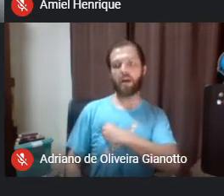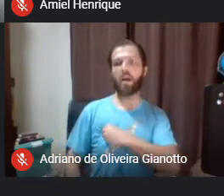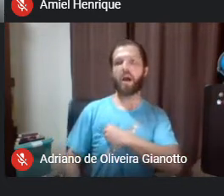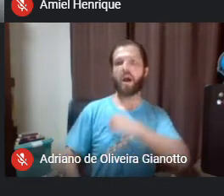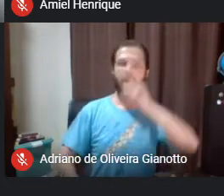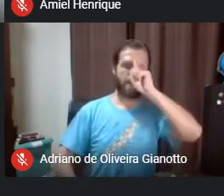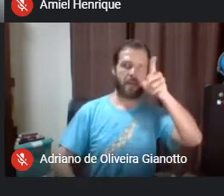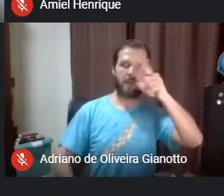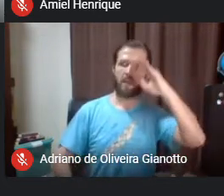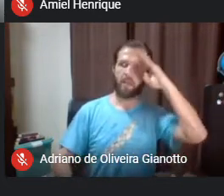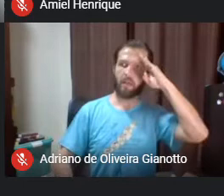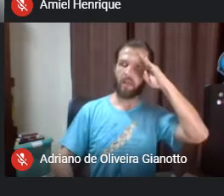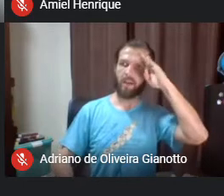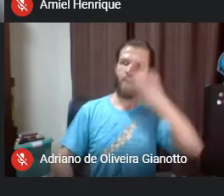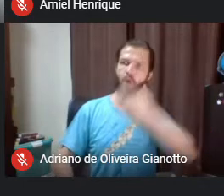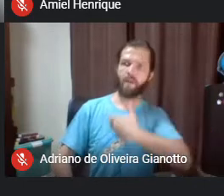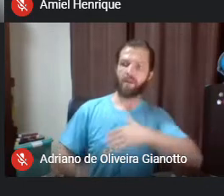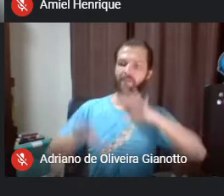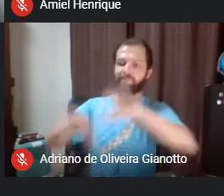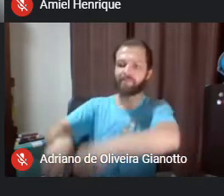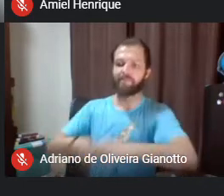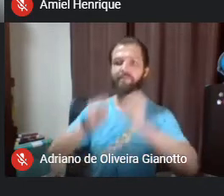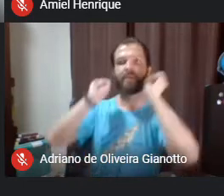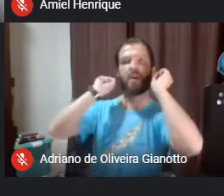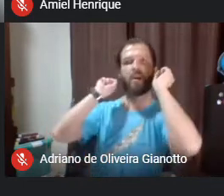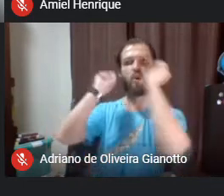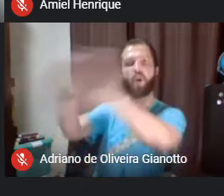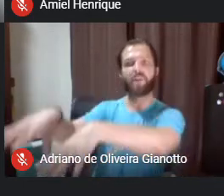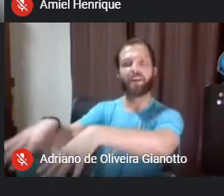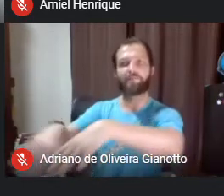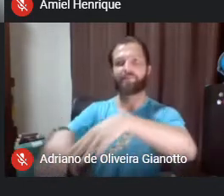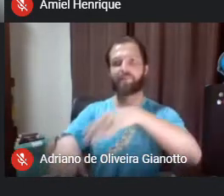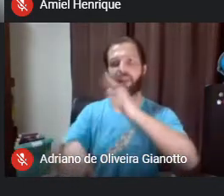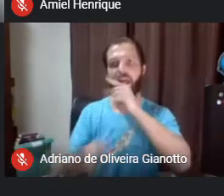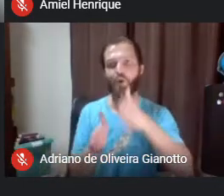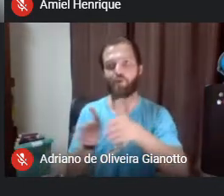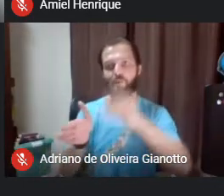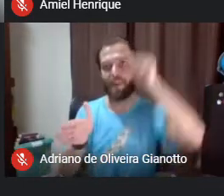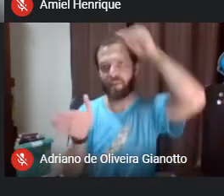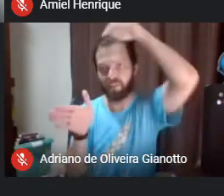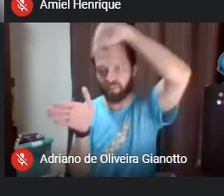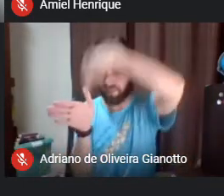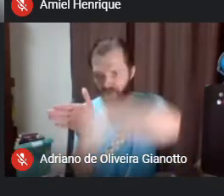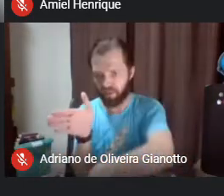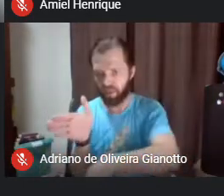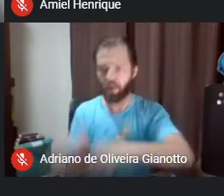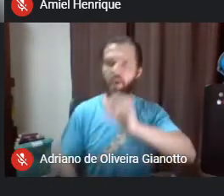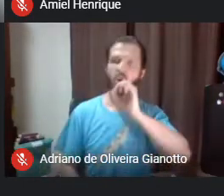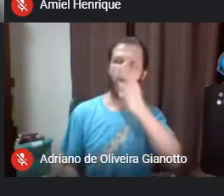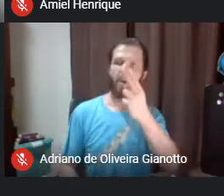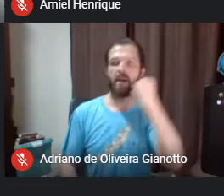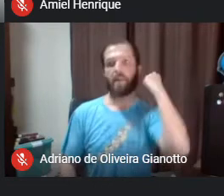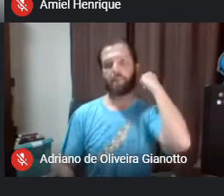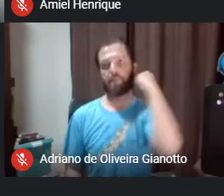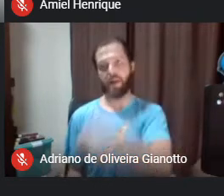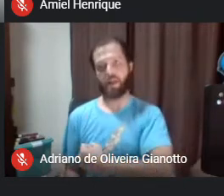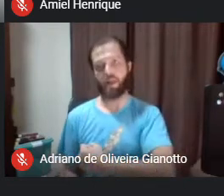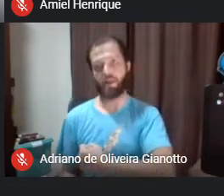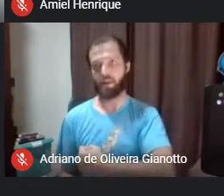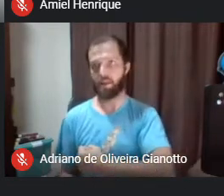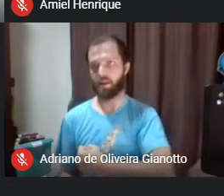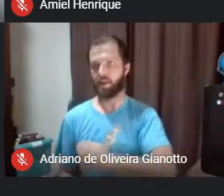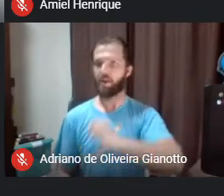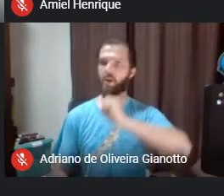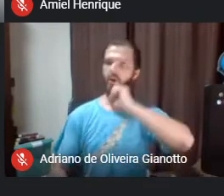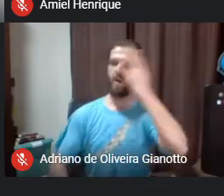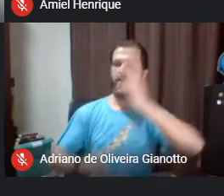uma pessoa com surdez, acreditava que era pecado e atirava essas pessoas nos rios, em